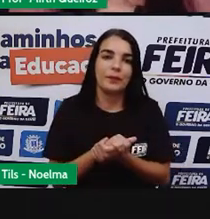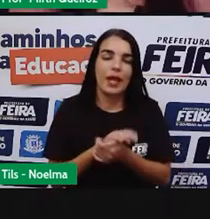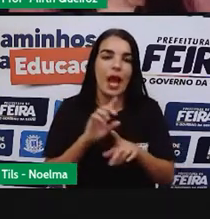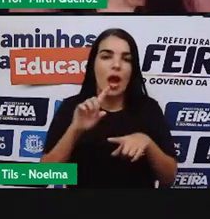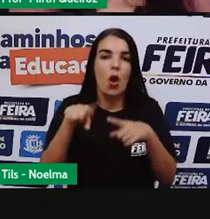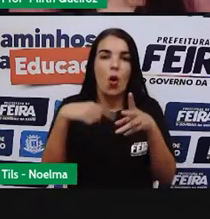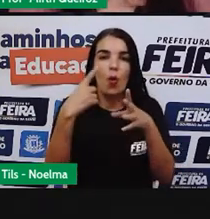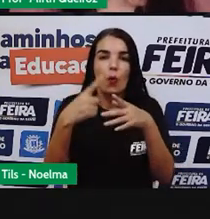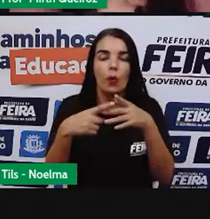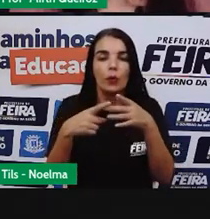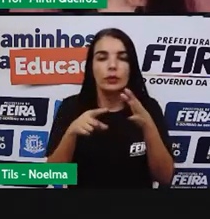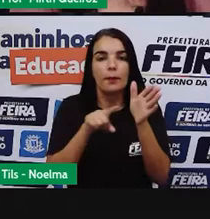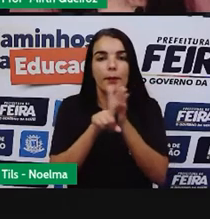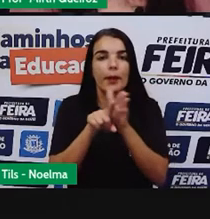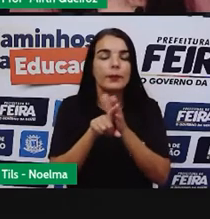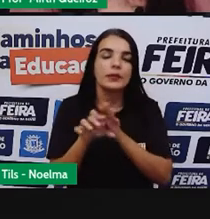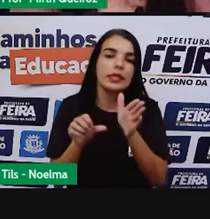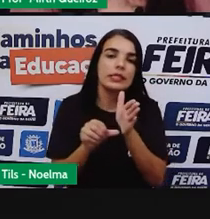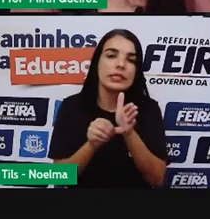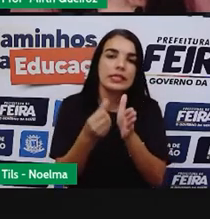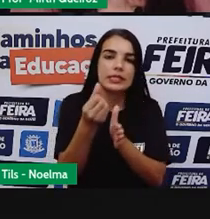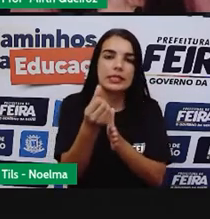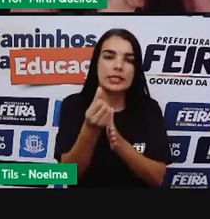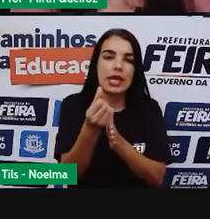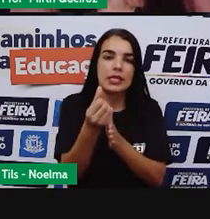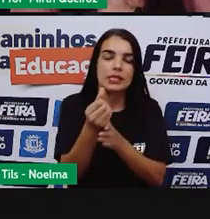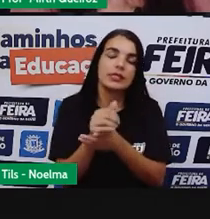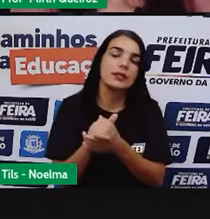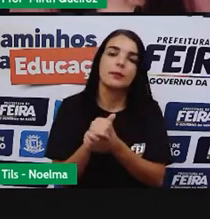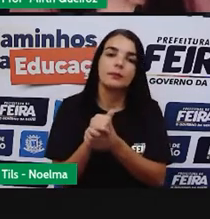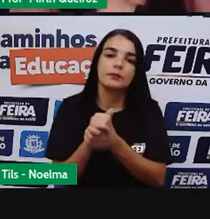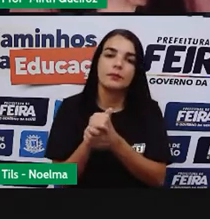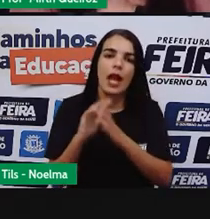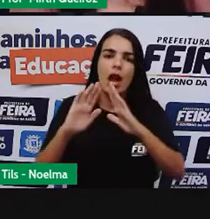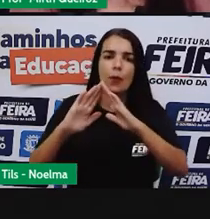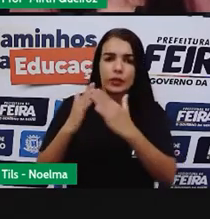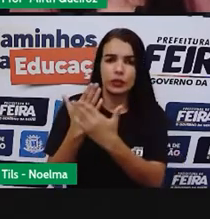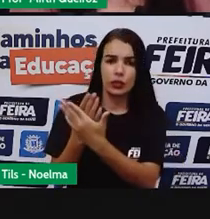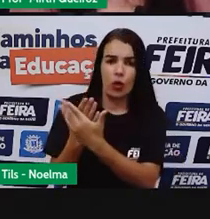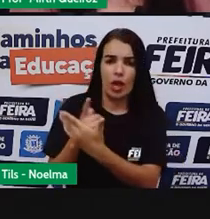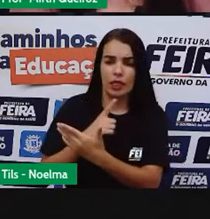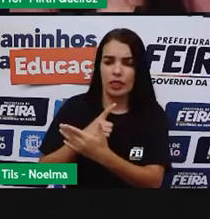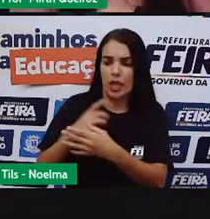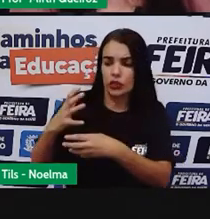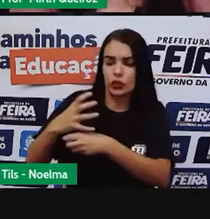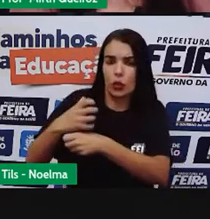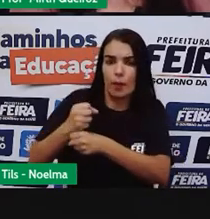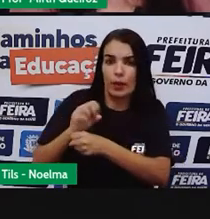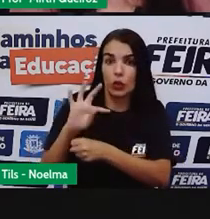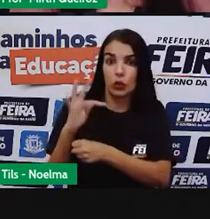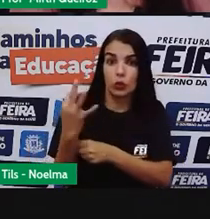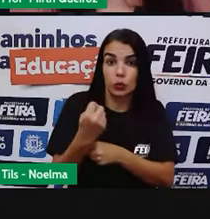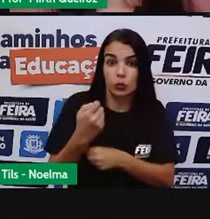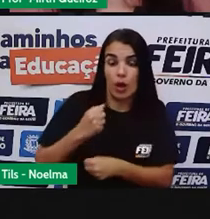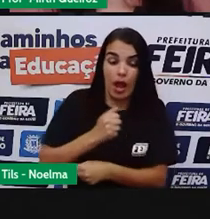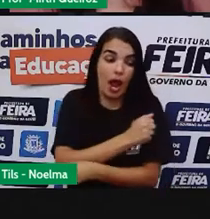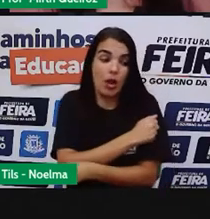Vamos para a próxima questão. Questão número 6. Em uma escola, o total de alunos é